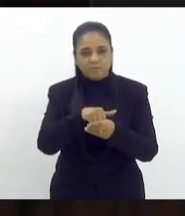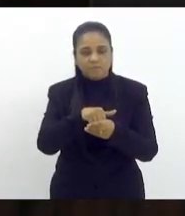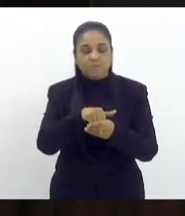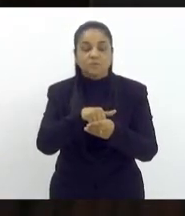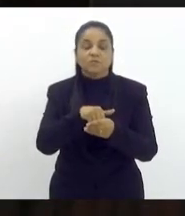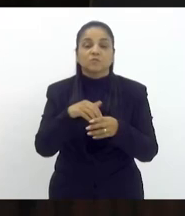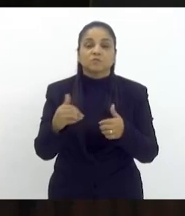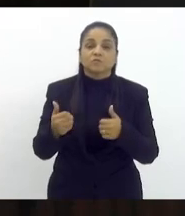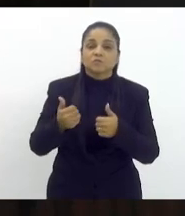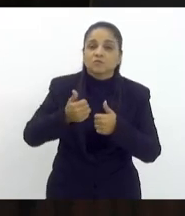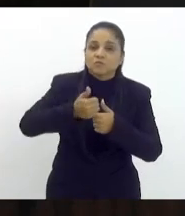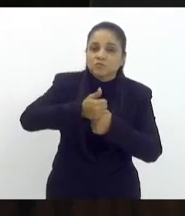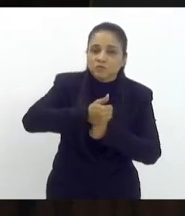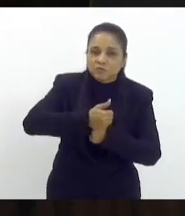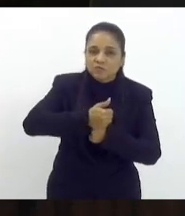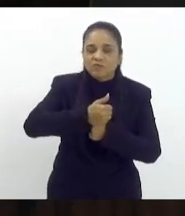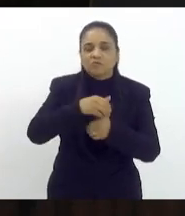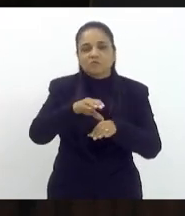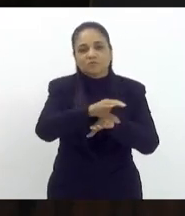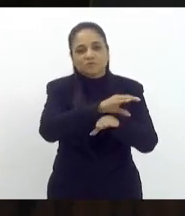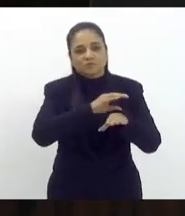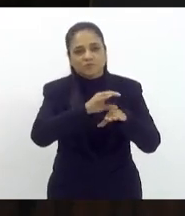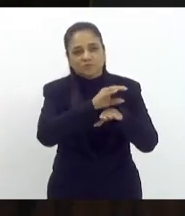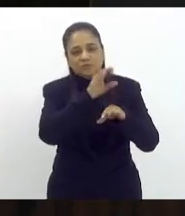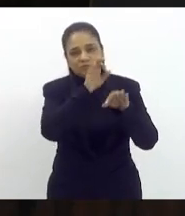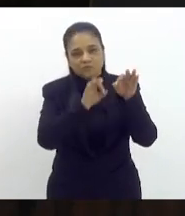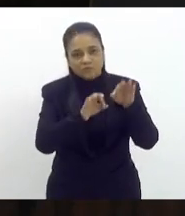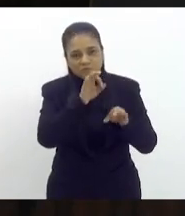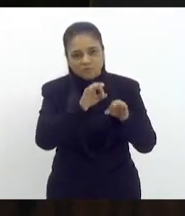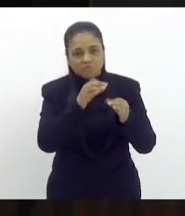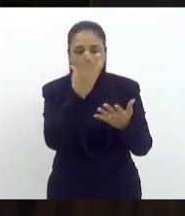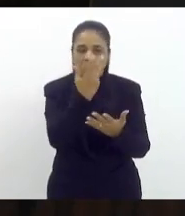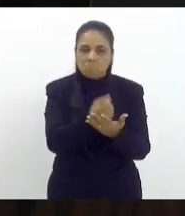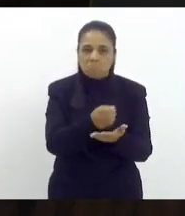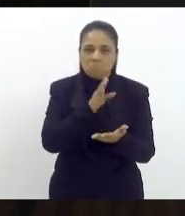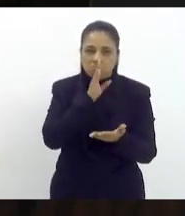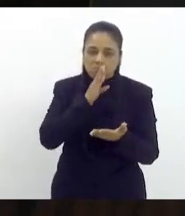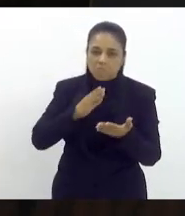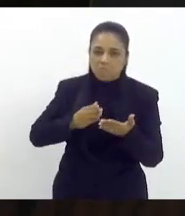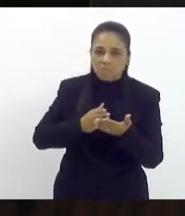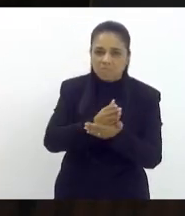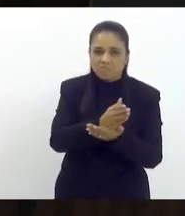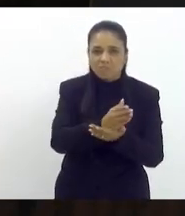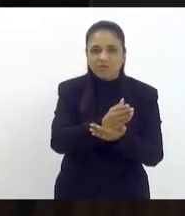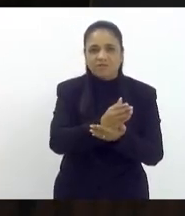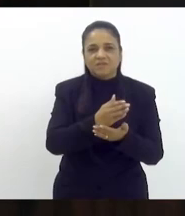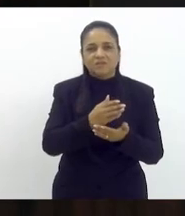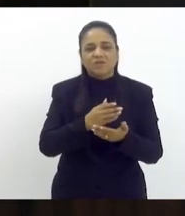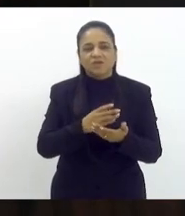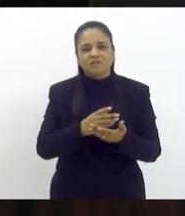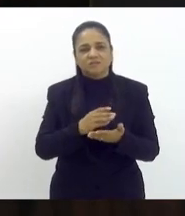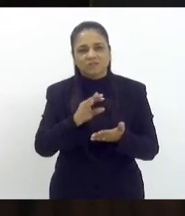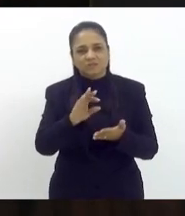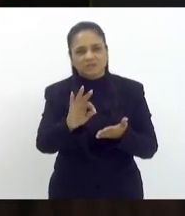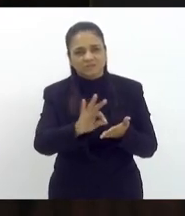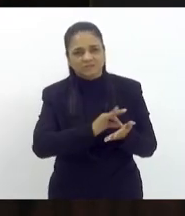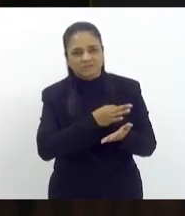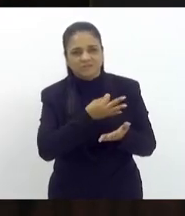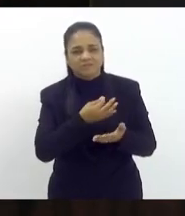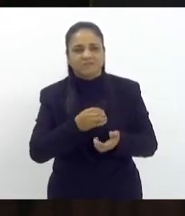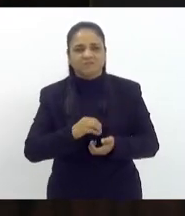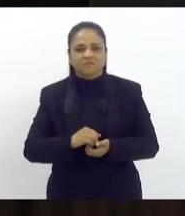substitutivo da comissão de construção justiça como estão aprovado vai autógrafo